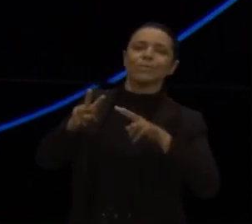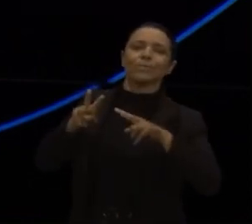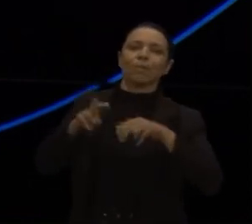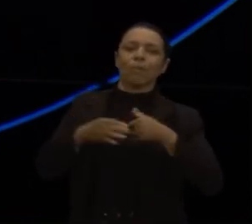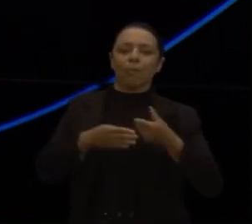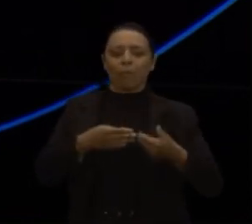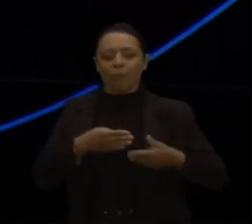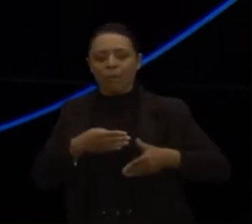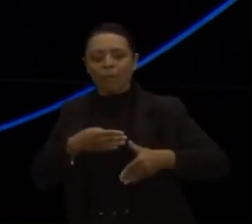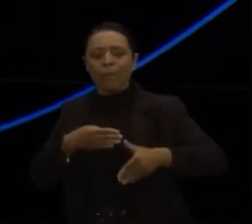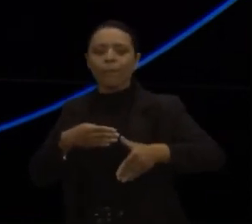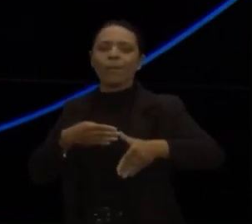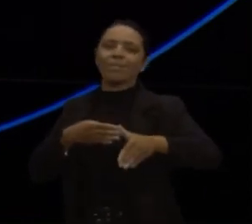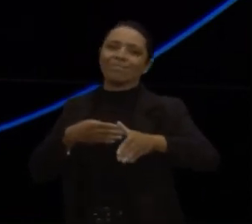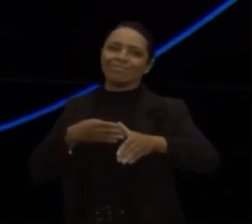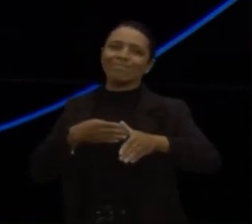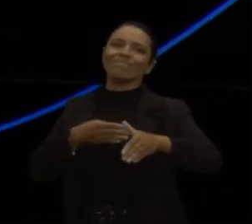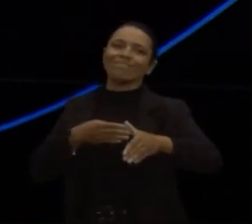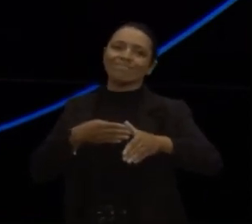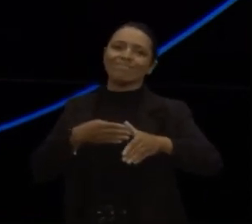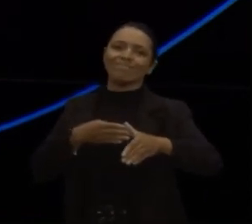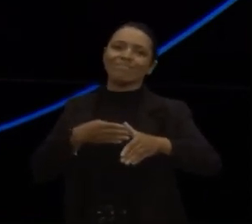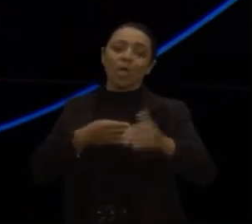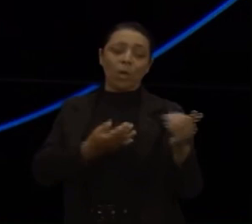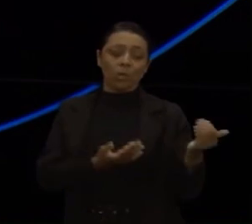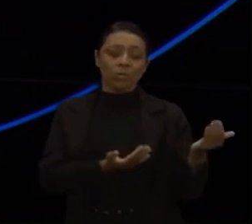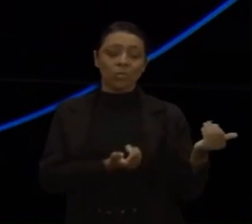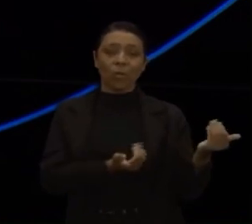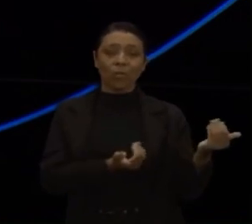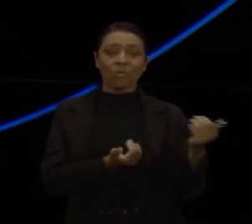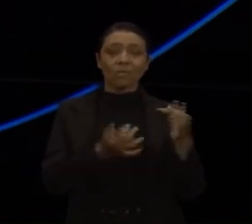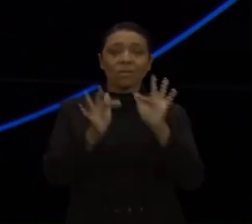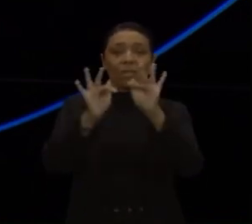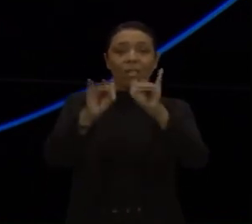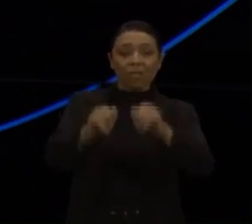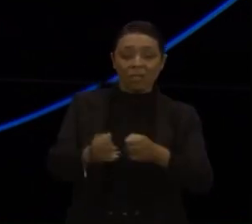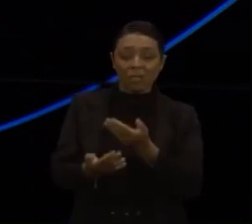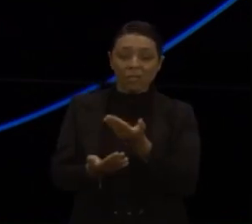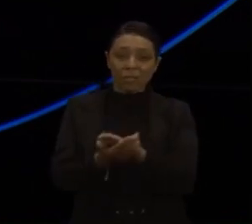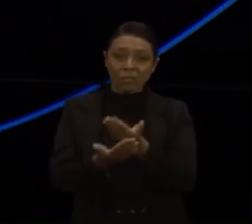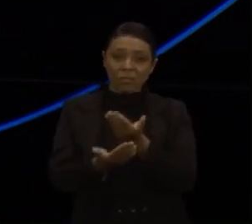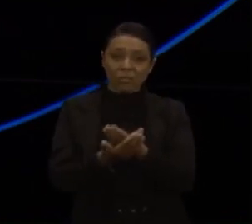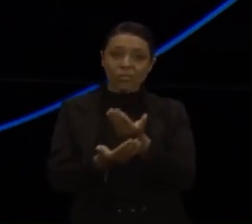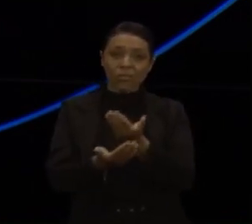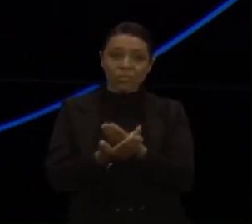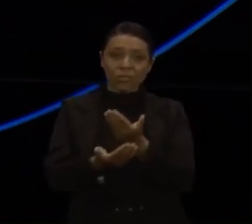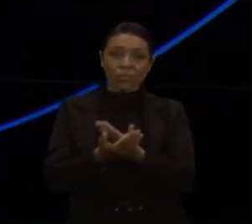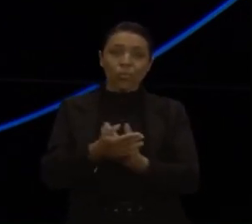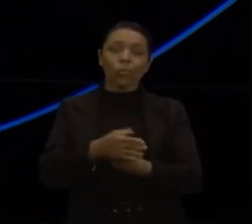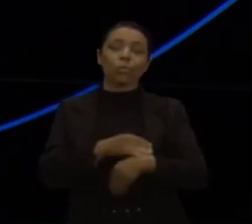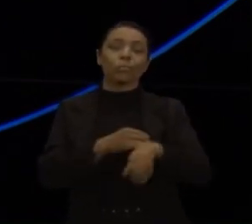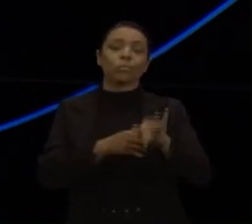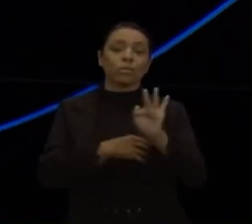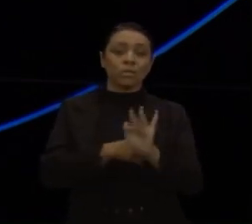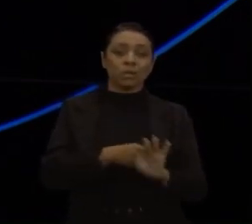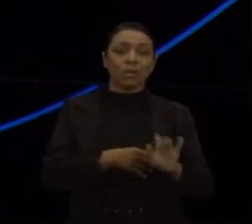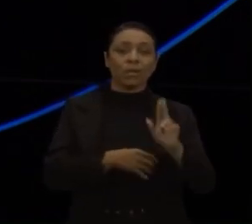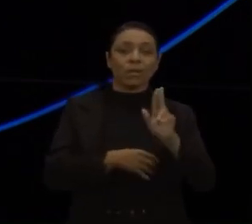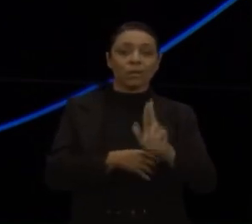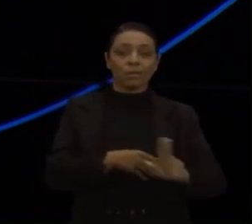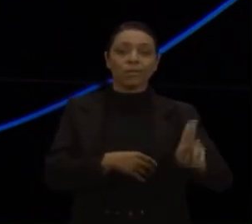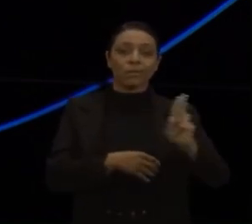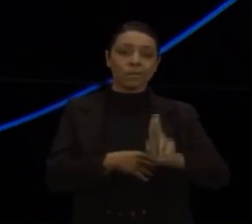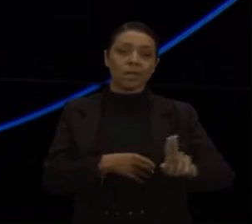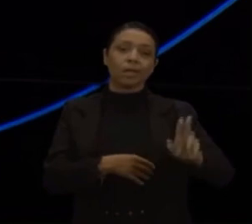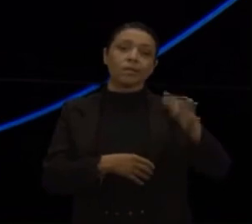tempo a evasão de jovens Quando sai da Universidade quando termina curso técnico que temos uma escola aqui muito